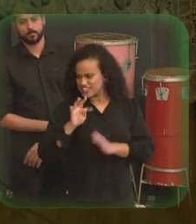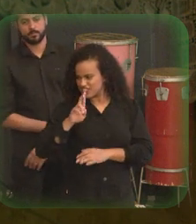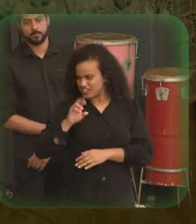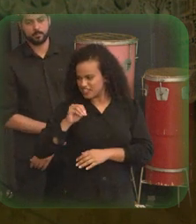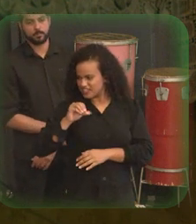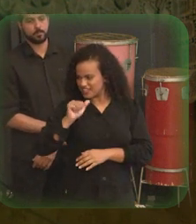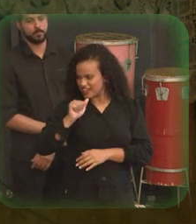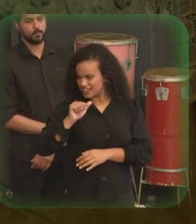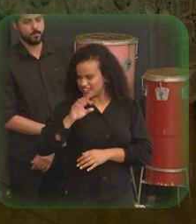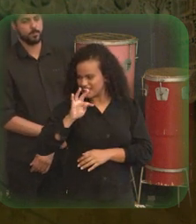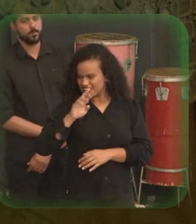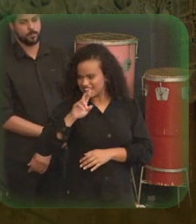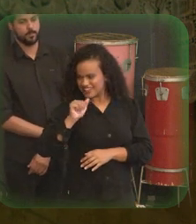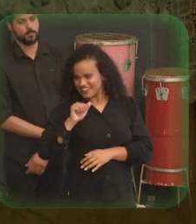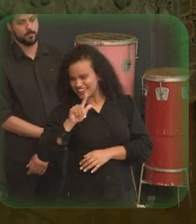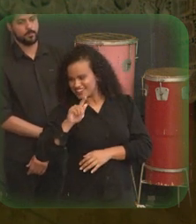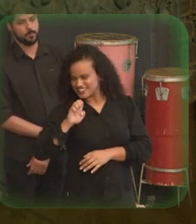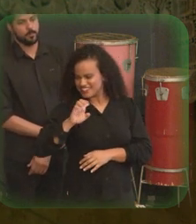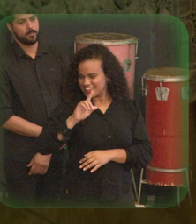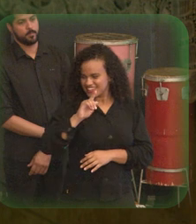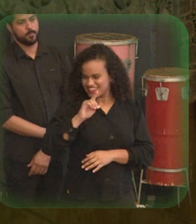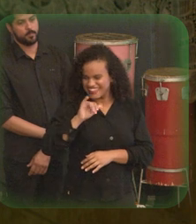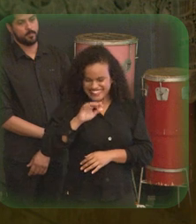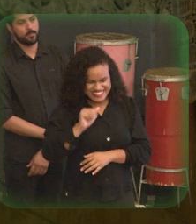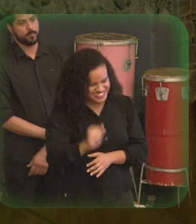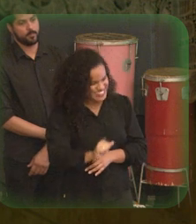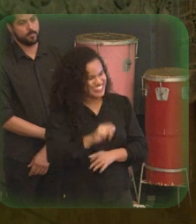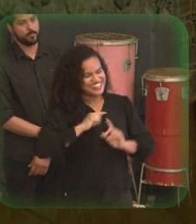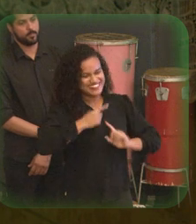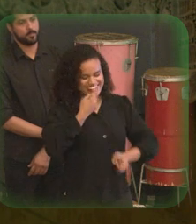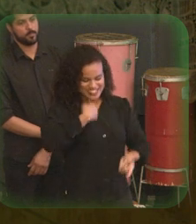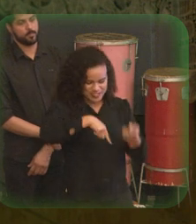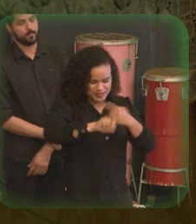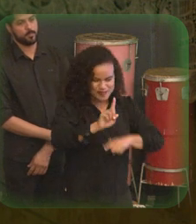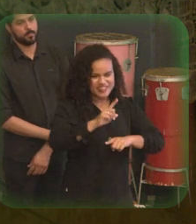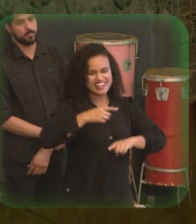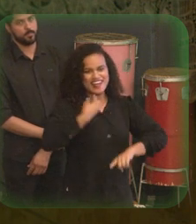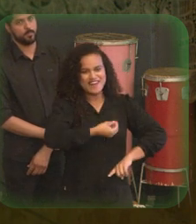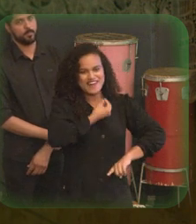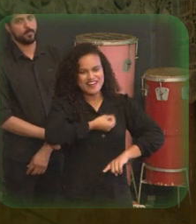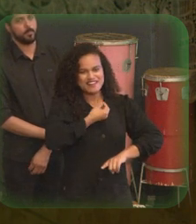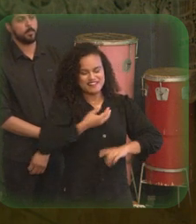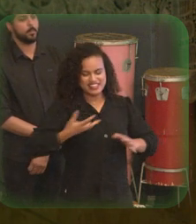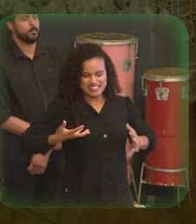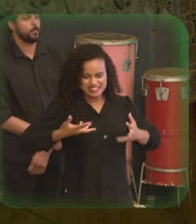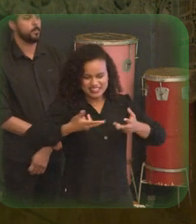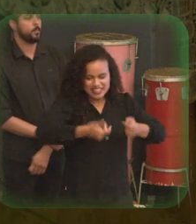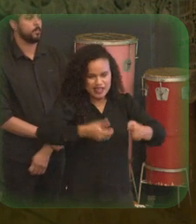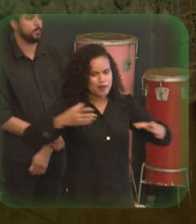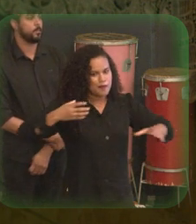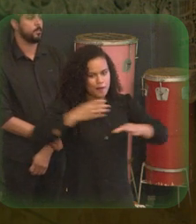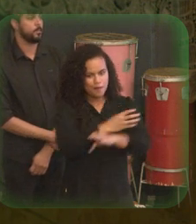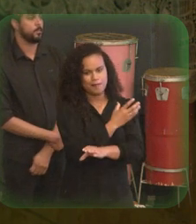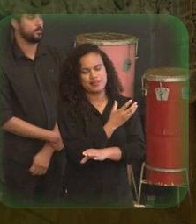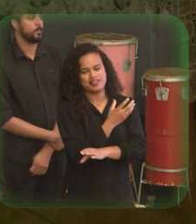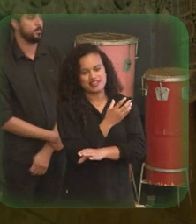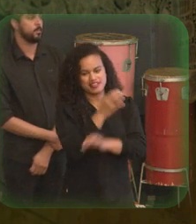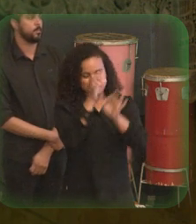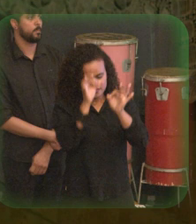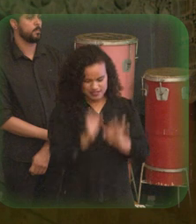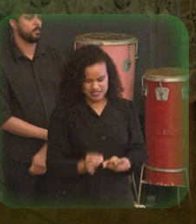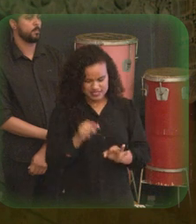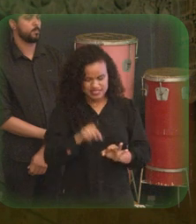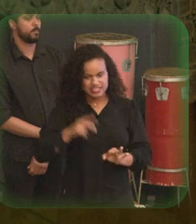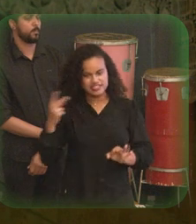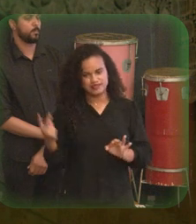gente tem que melhorar, no que a gente tem que se superar para poder ter uma vida plena, uma vida digna, uma vida que tenha